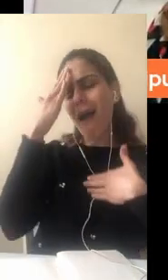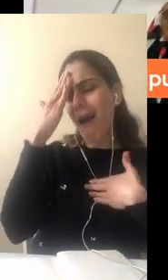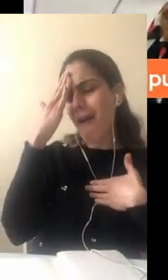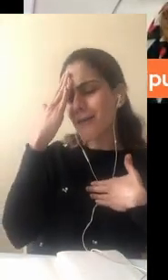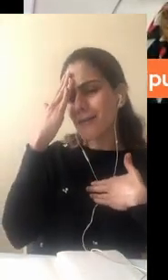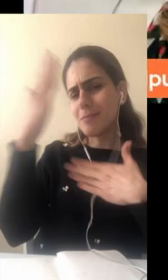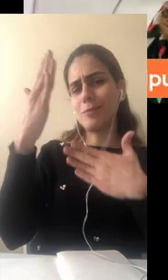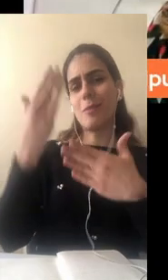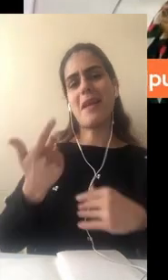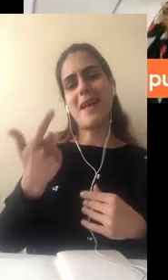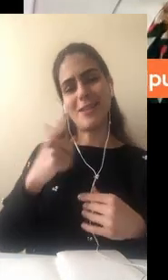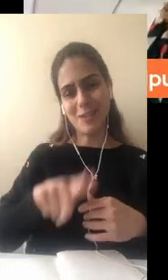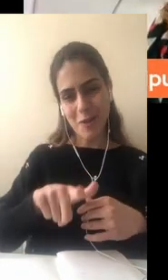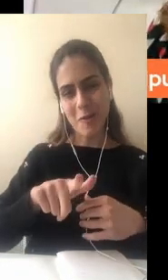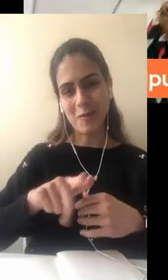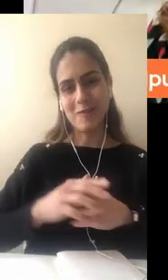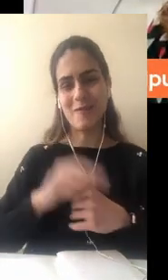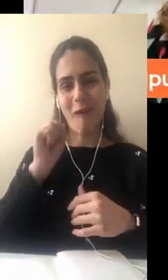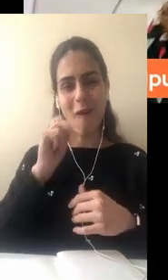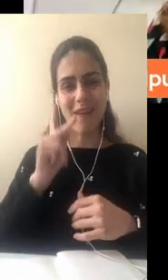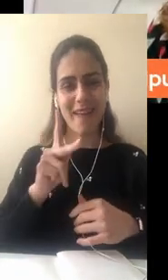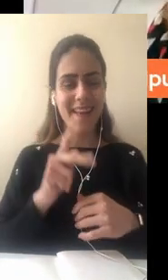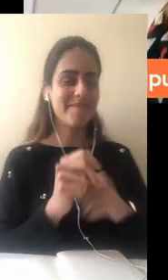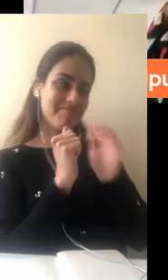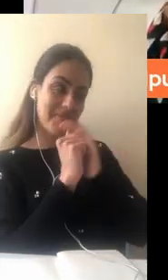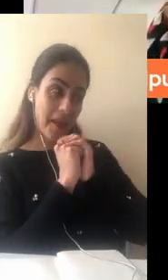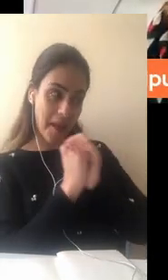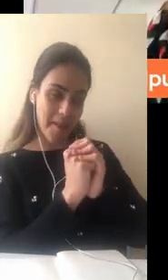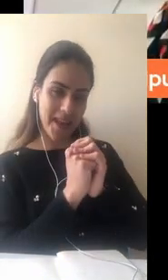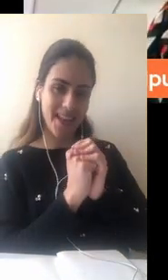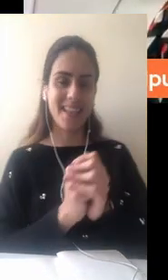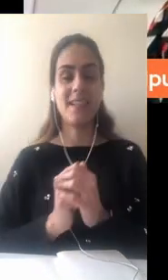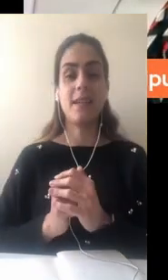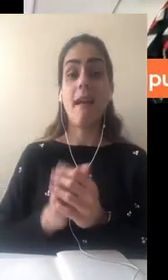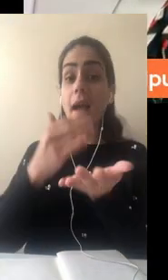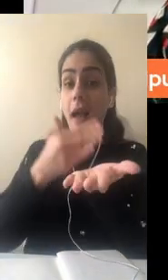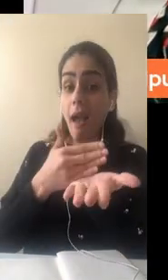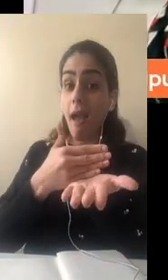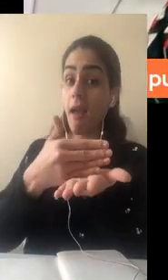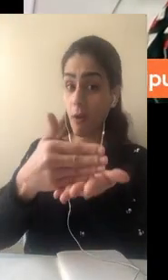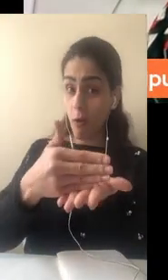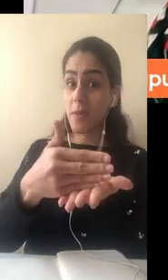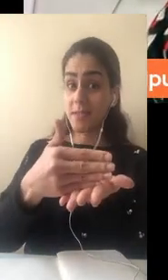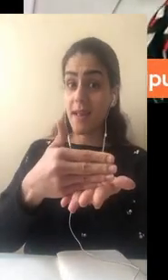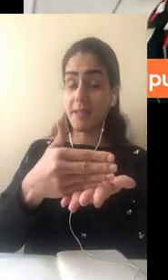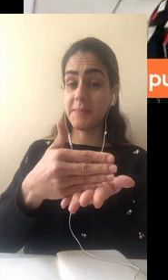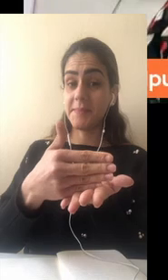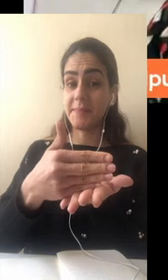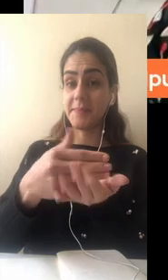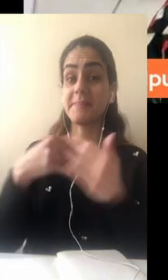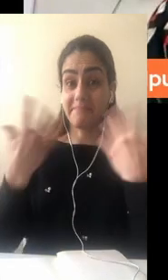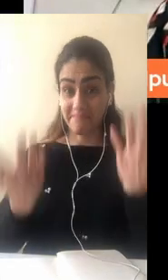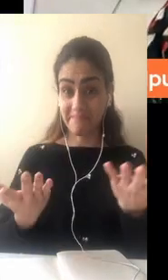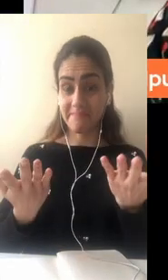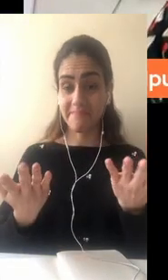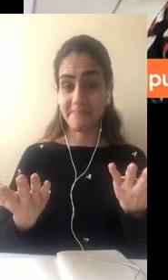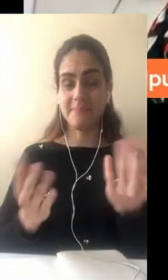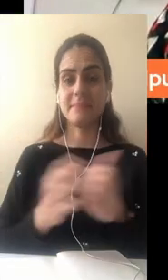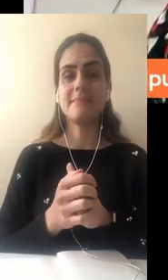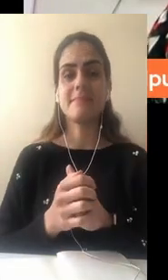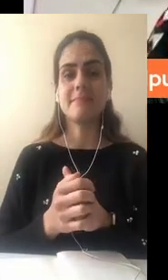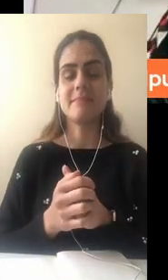obrigada mais uma vez, tá bom? Amém. Vamos começar, então, pelo